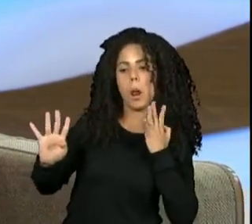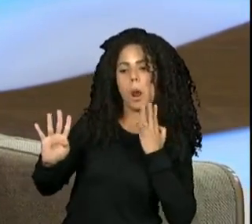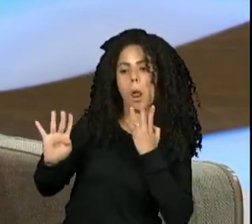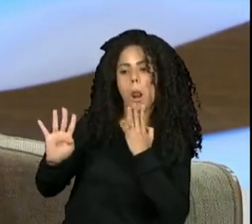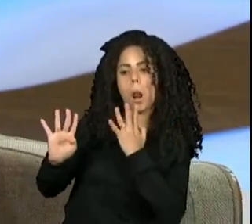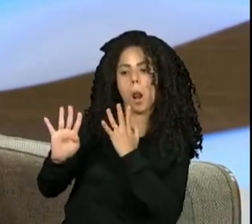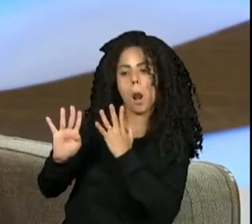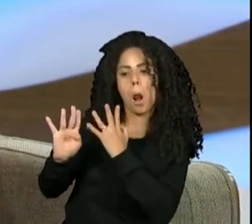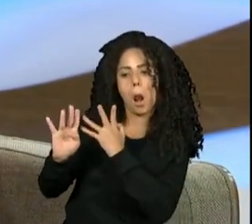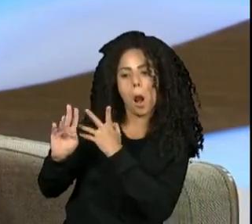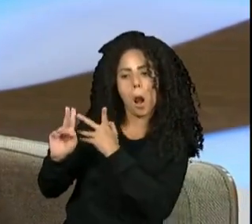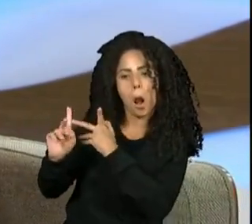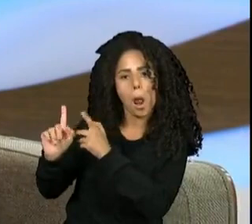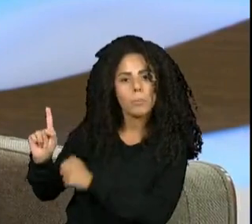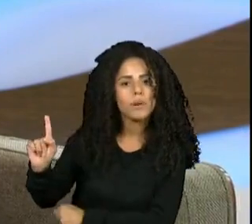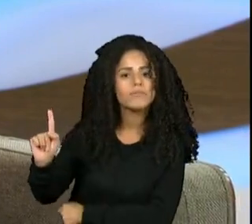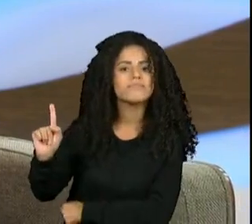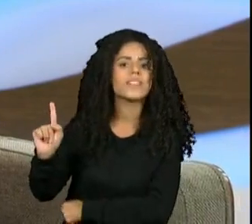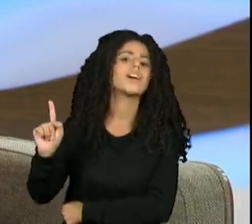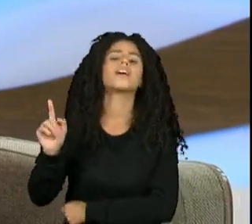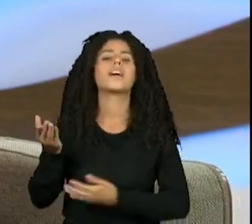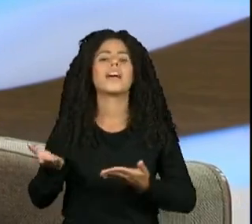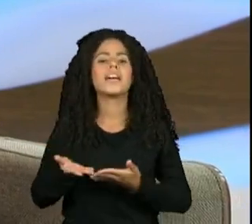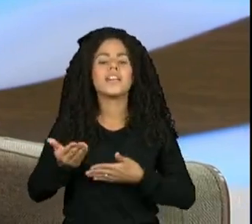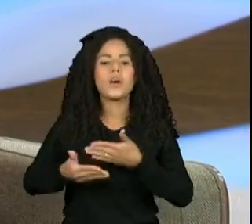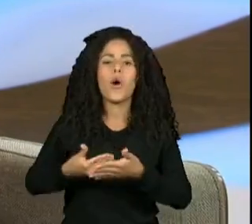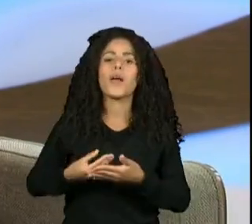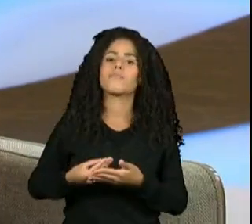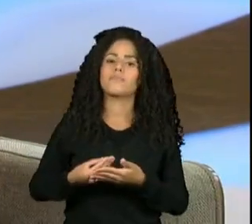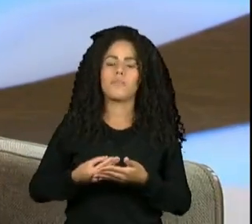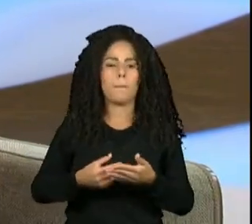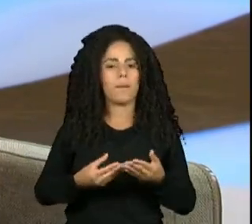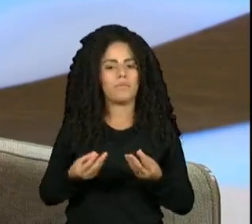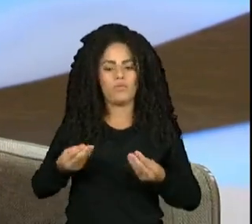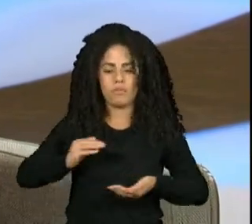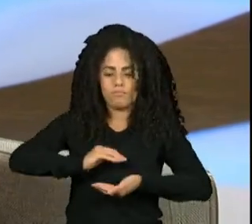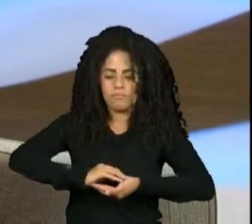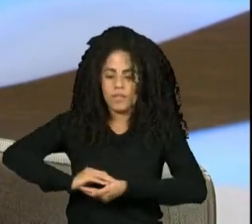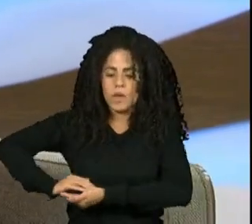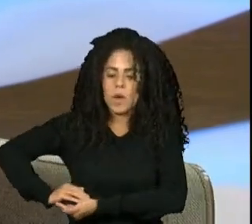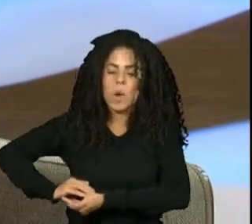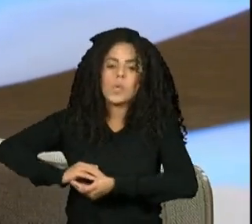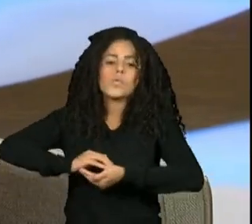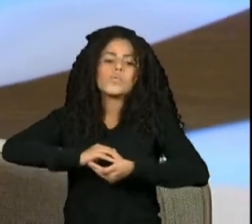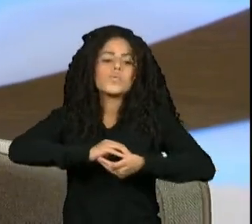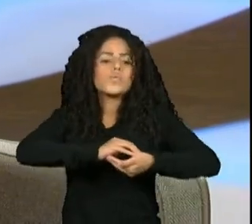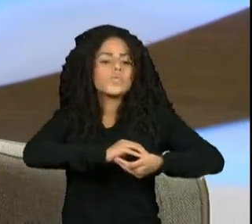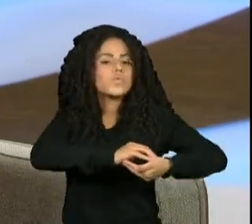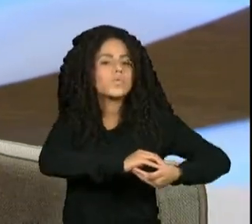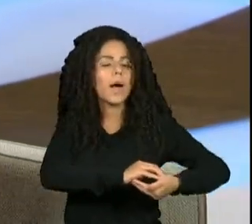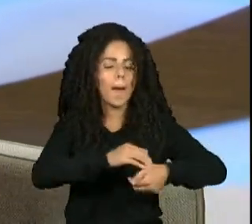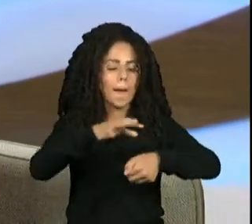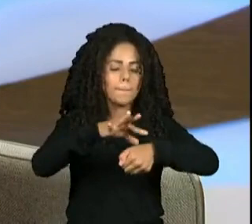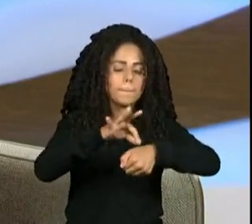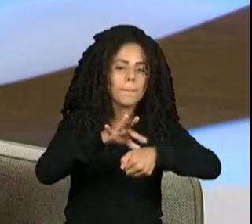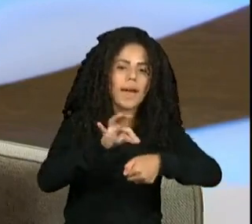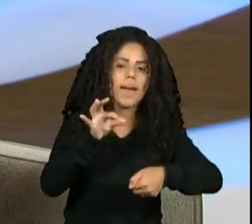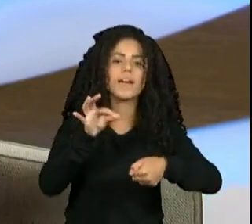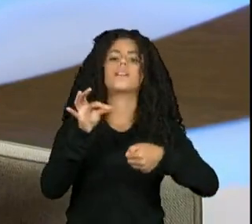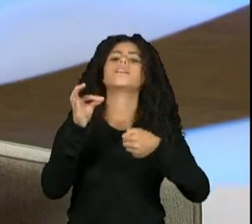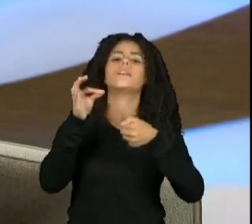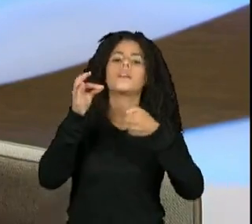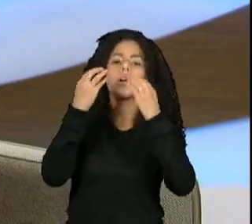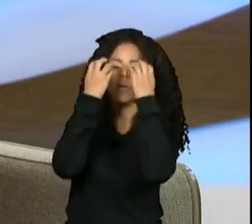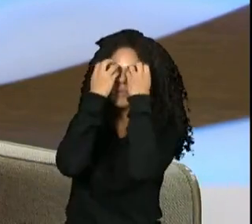esses porcos com genes editados, eles vão poder servir para doar rim, para doar coração, para doar pele, para doar córnea. Então, vai ser